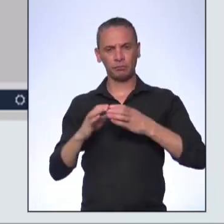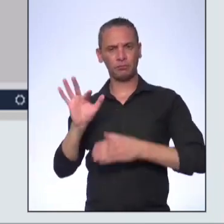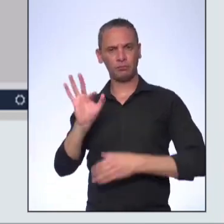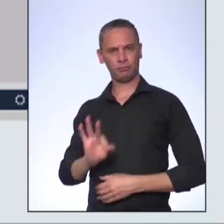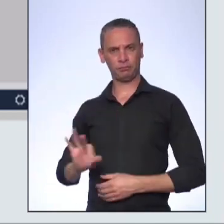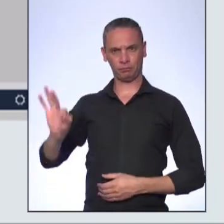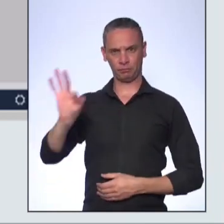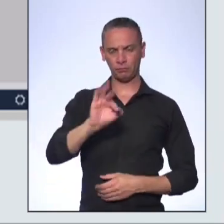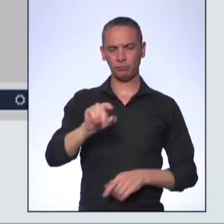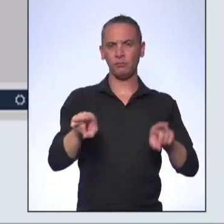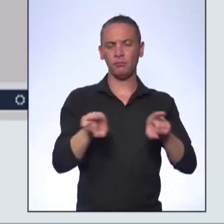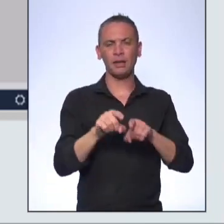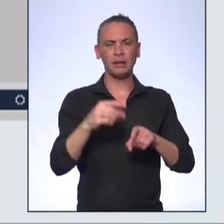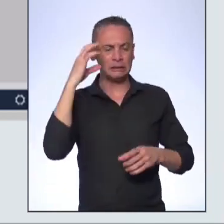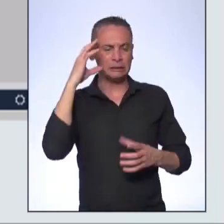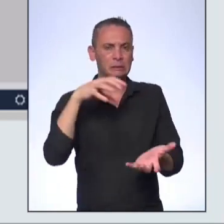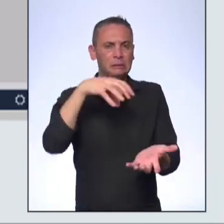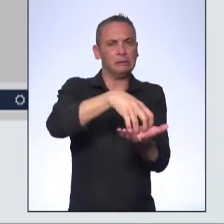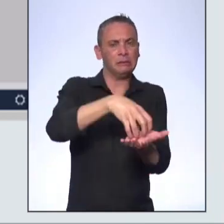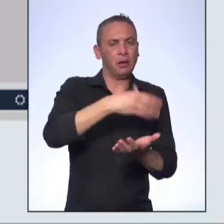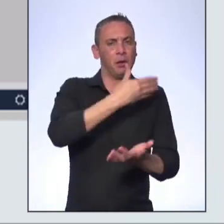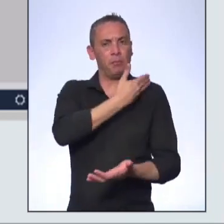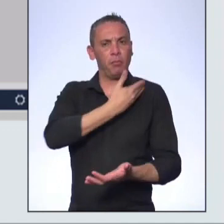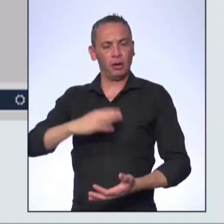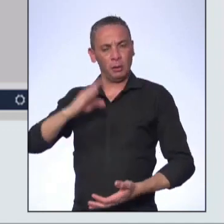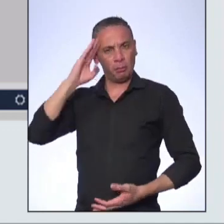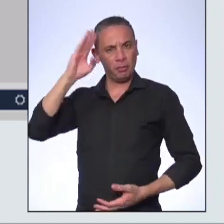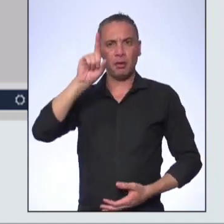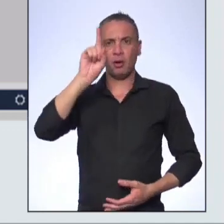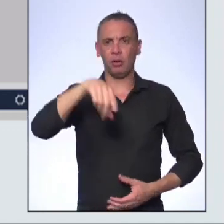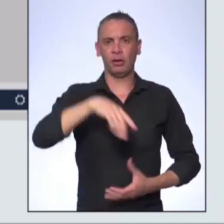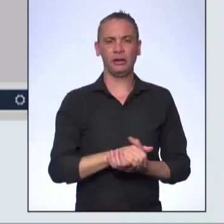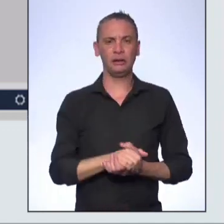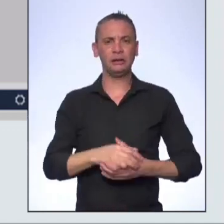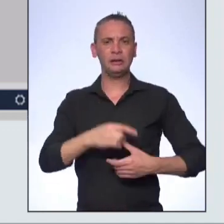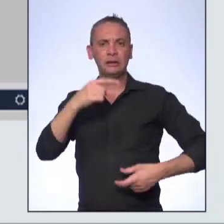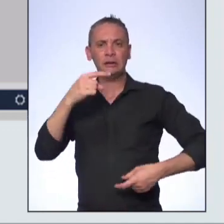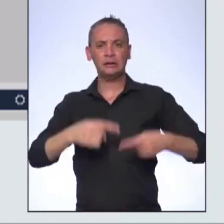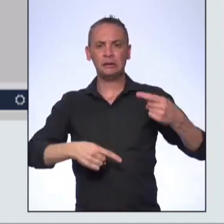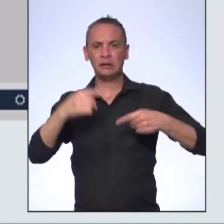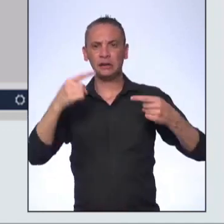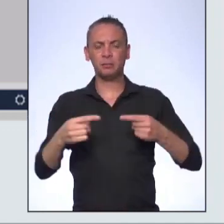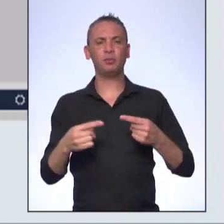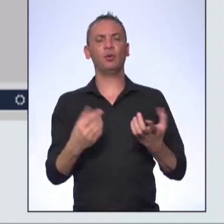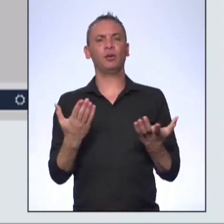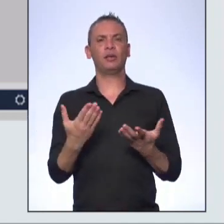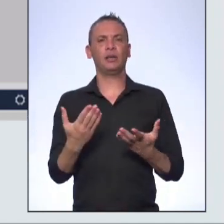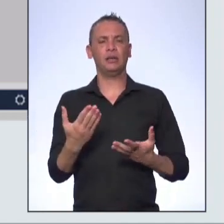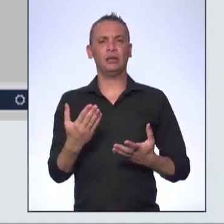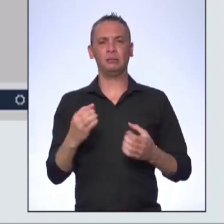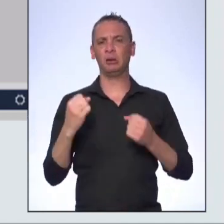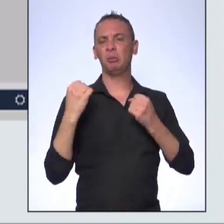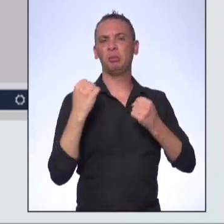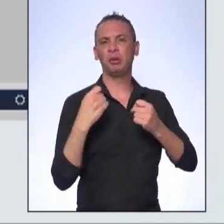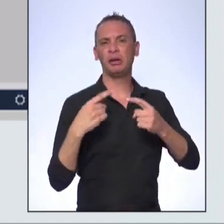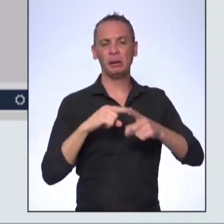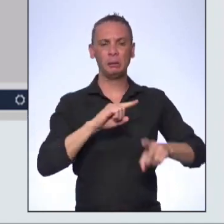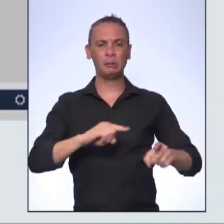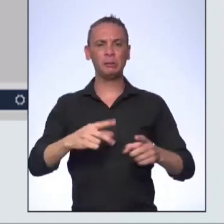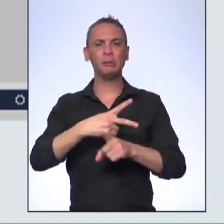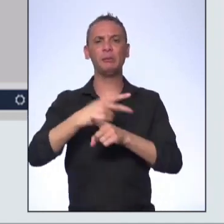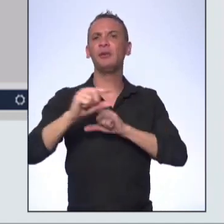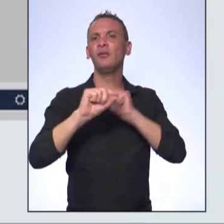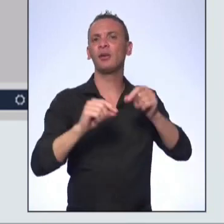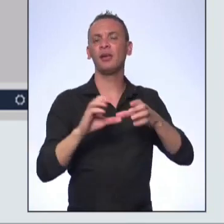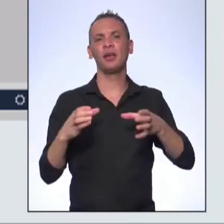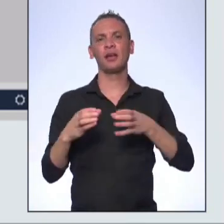a centralização do poder político. A disputa pelo poder estadual foi vencida pelos